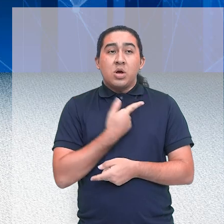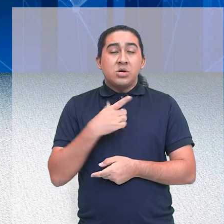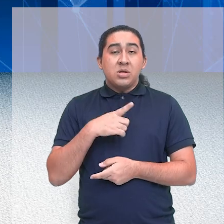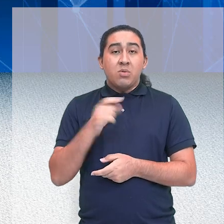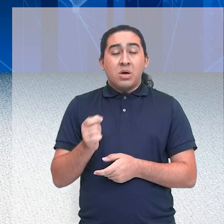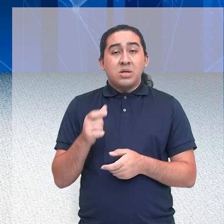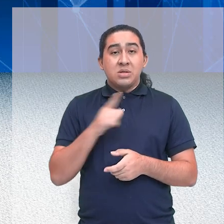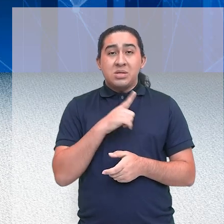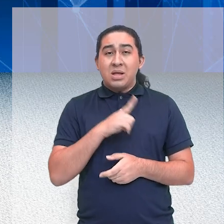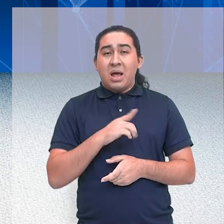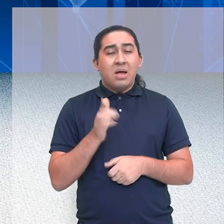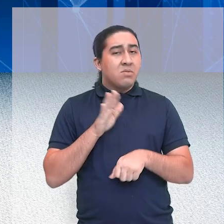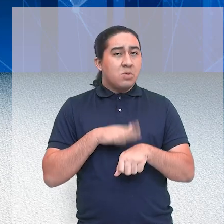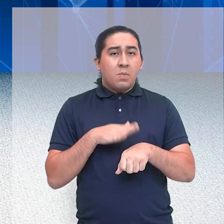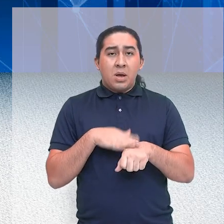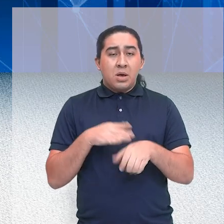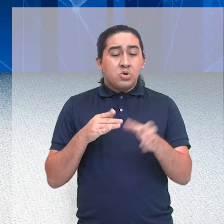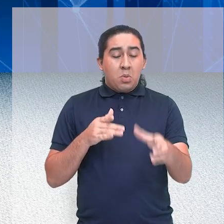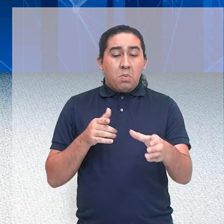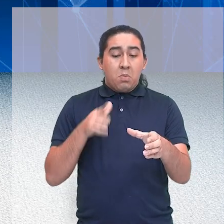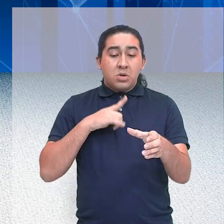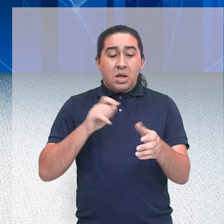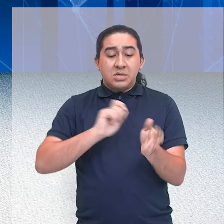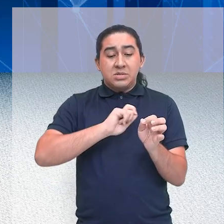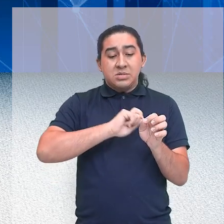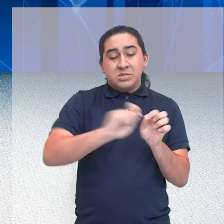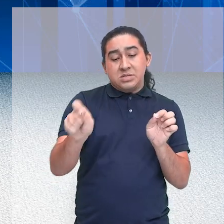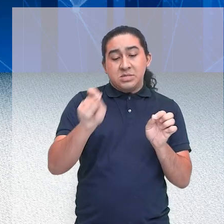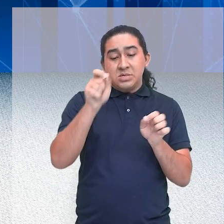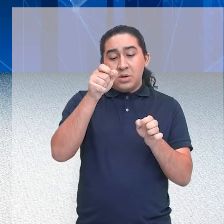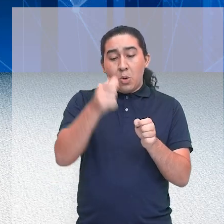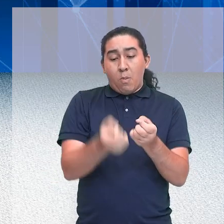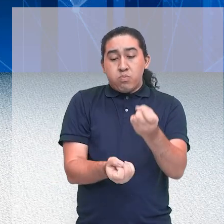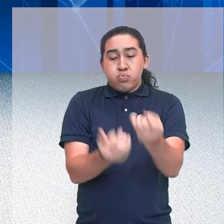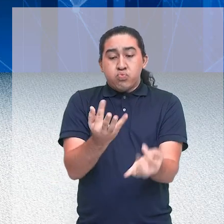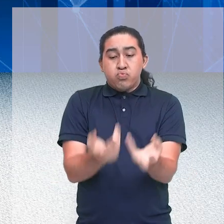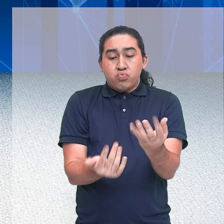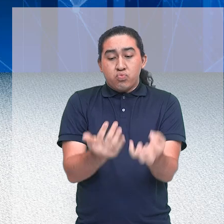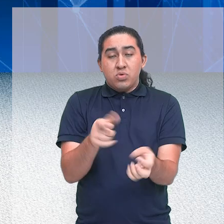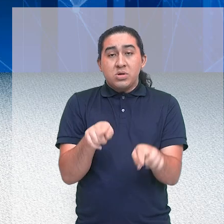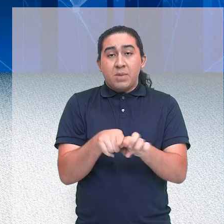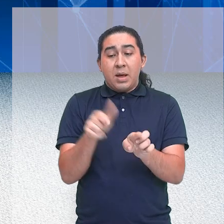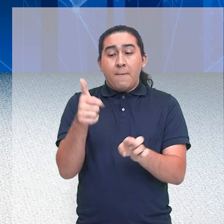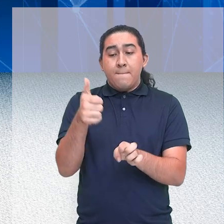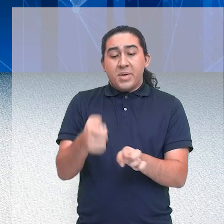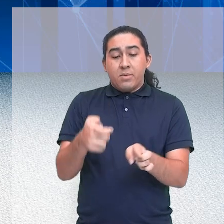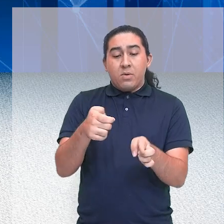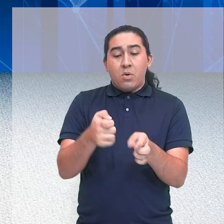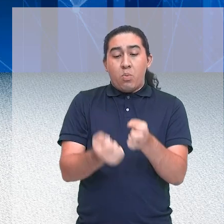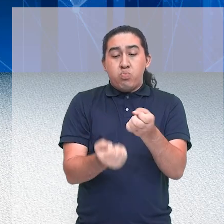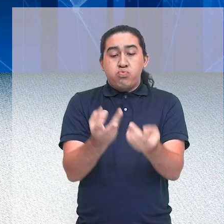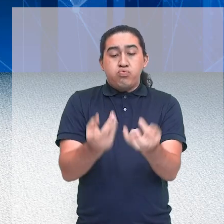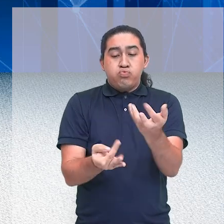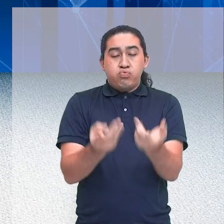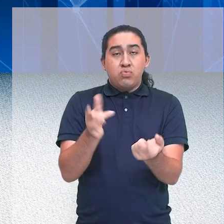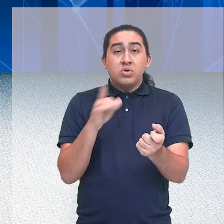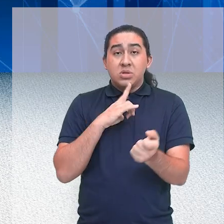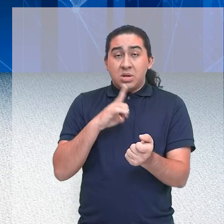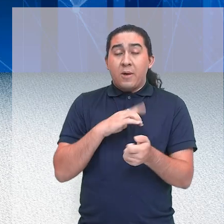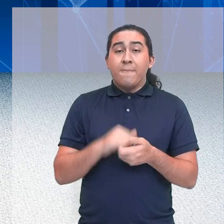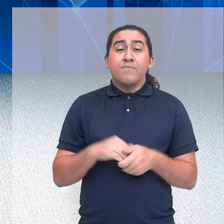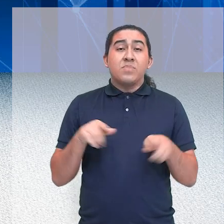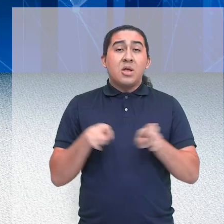isqueiros, os fósforos, e também a questão ali da ligação no fogão, né, de maneira